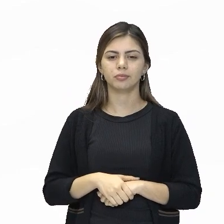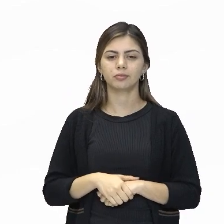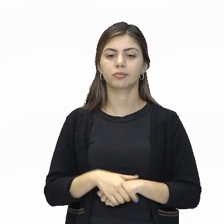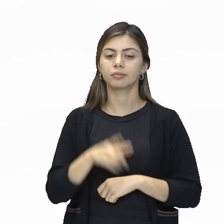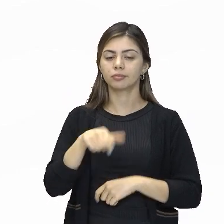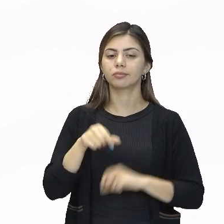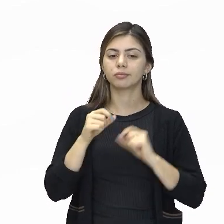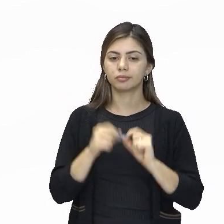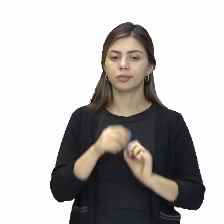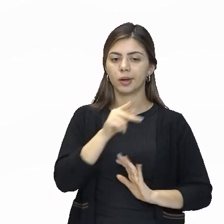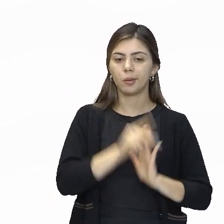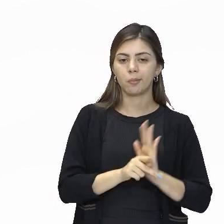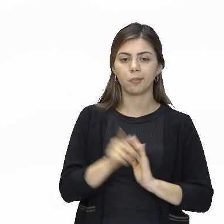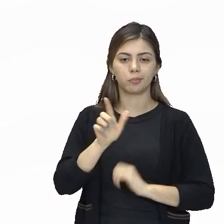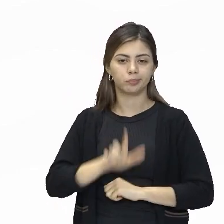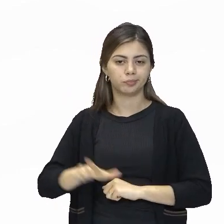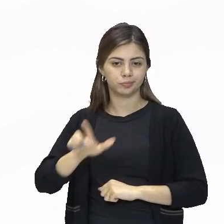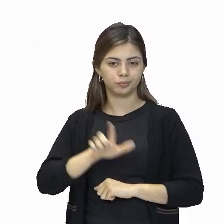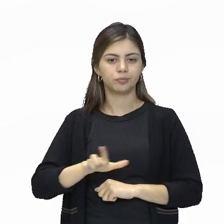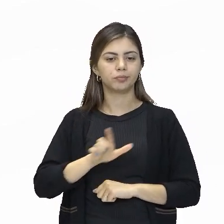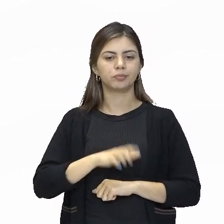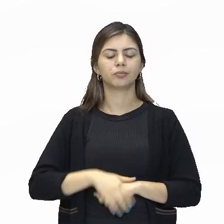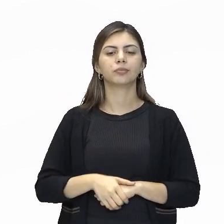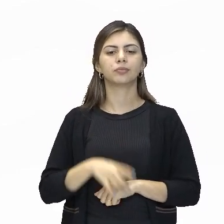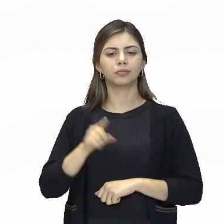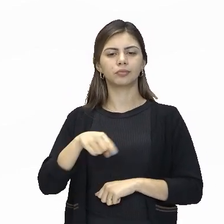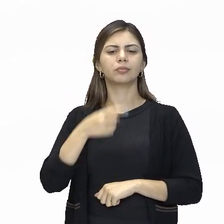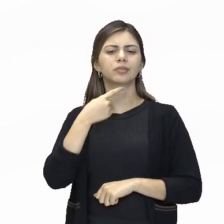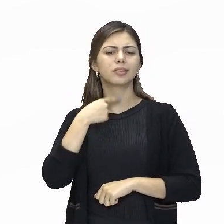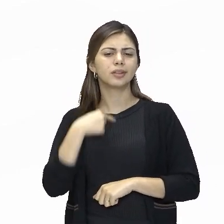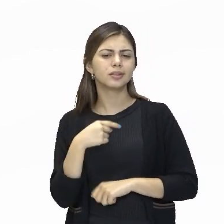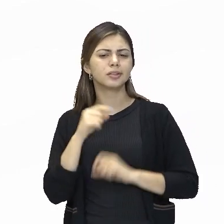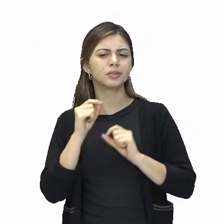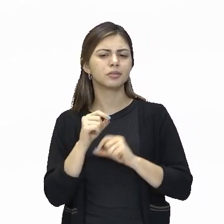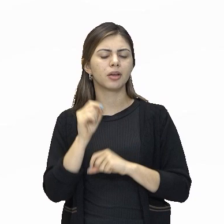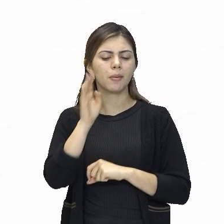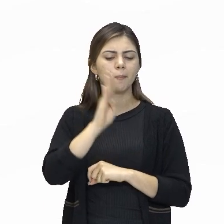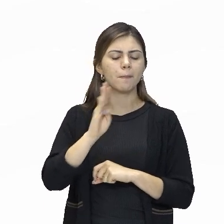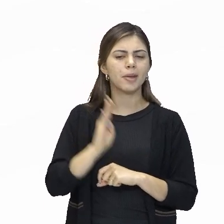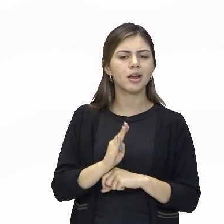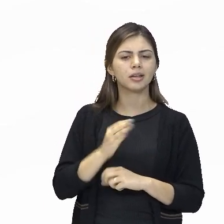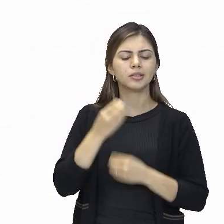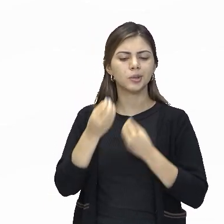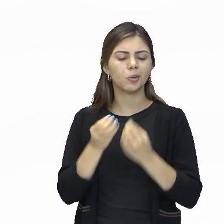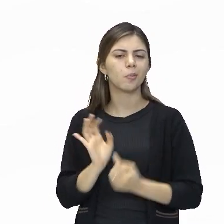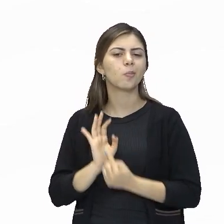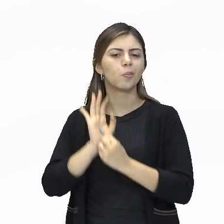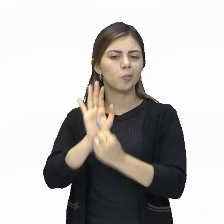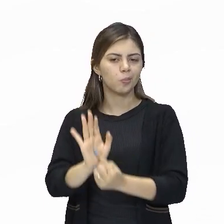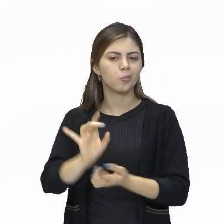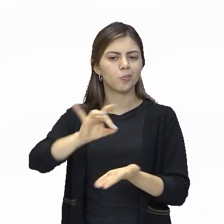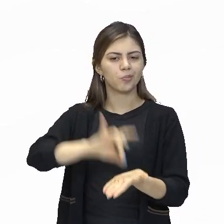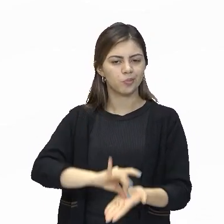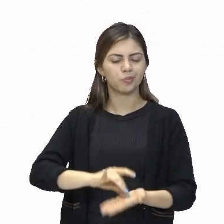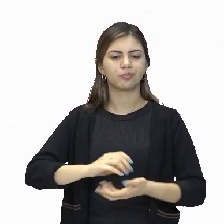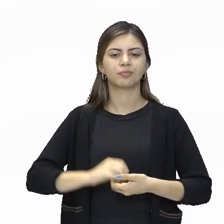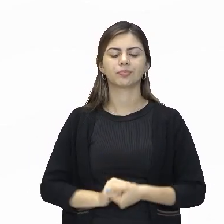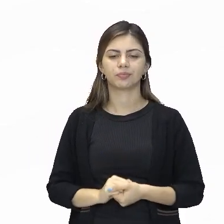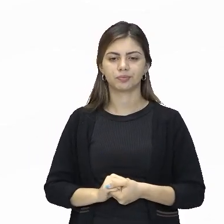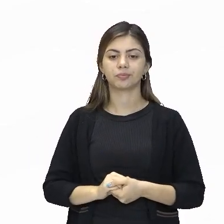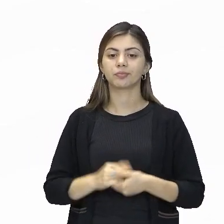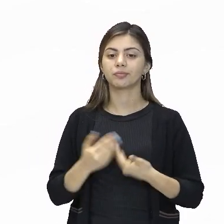é um projeto literário, certo? O desejo de revelar o verdadeiro Brasil para